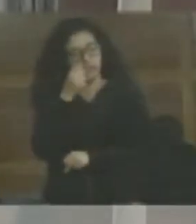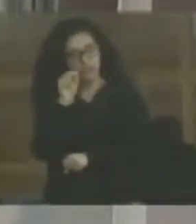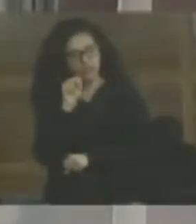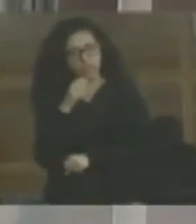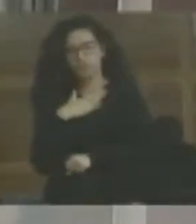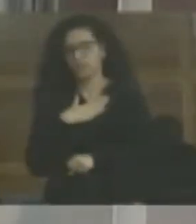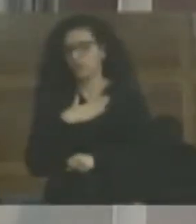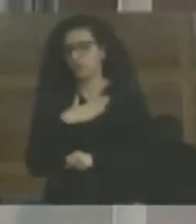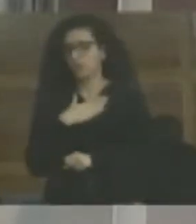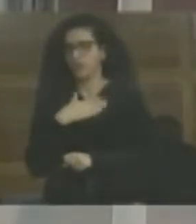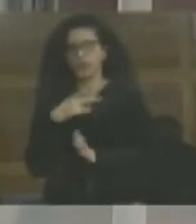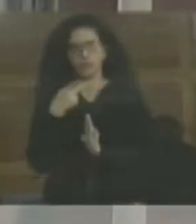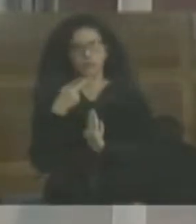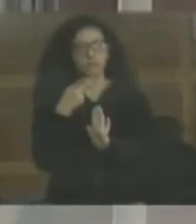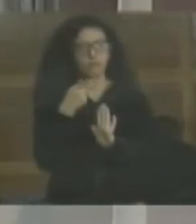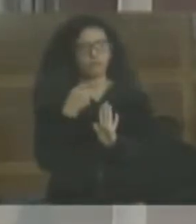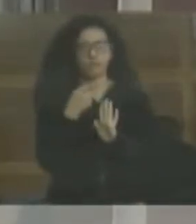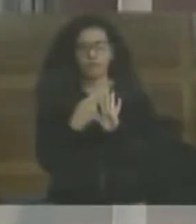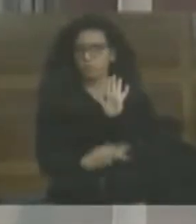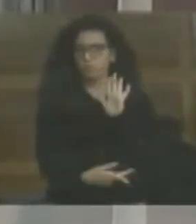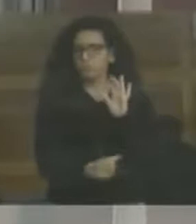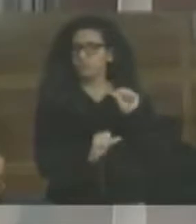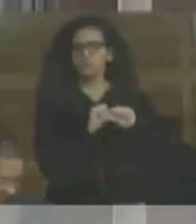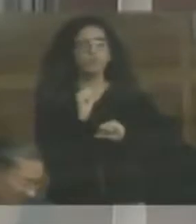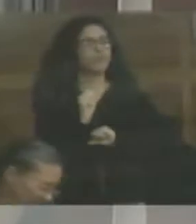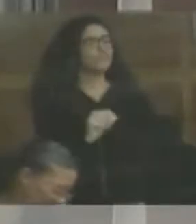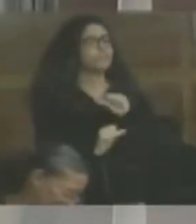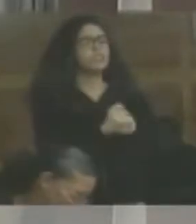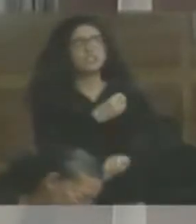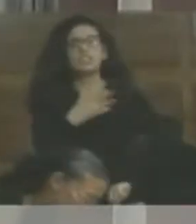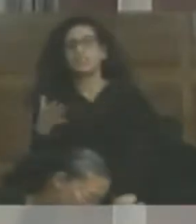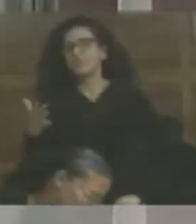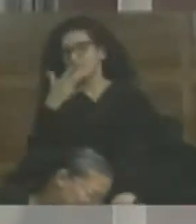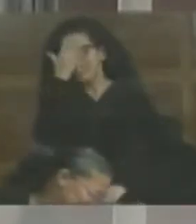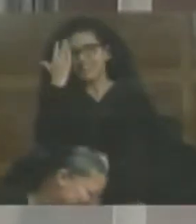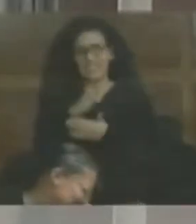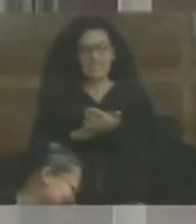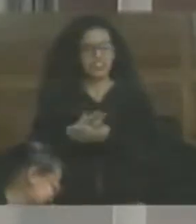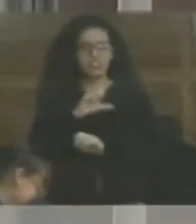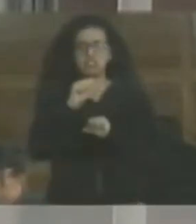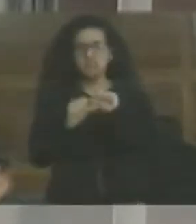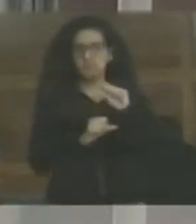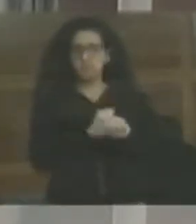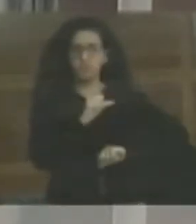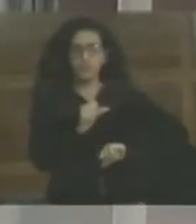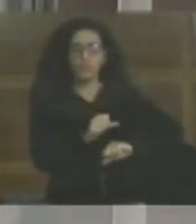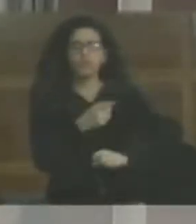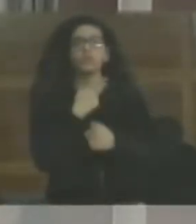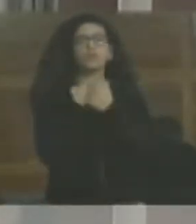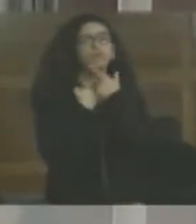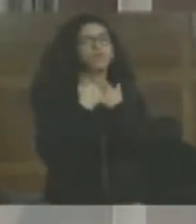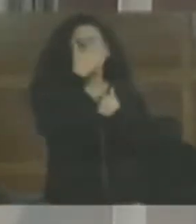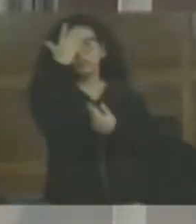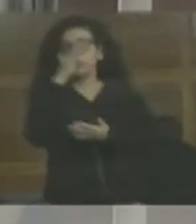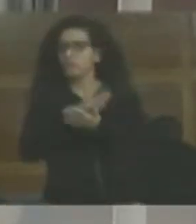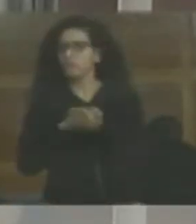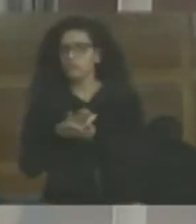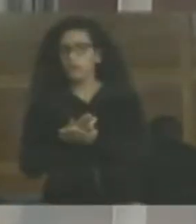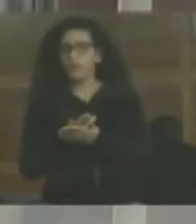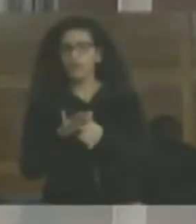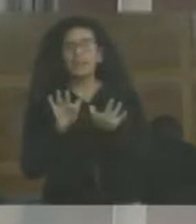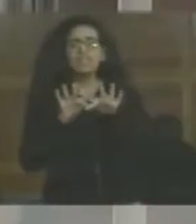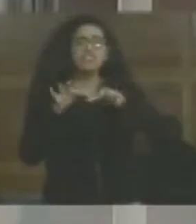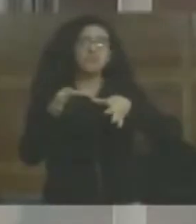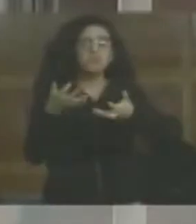não transforma ninguém, não muda a opção sexual de ninguém, não. Simplesmente quer